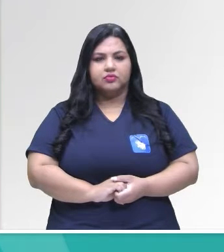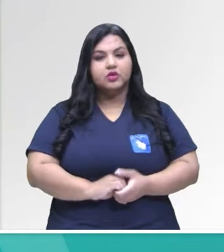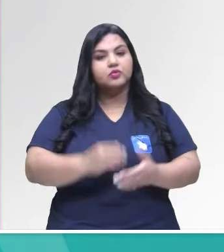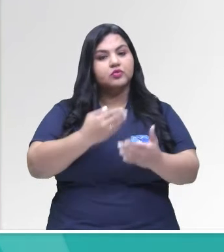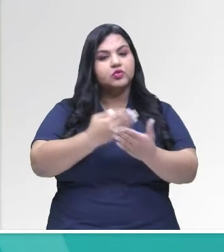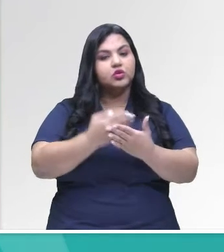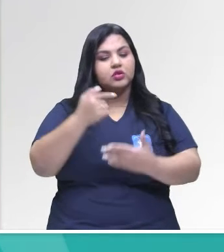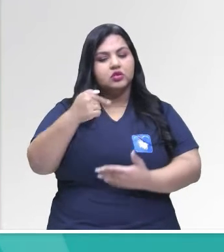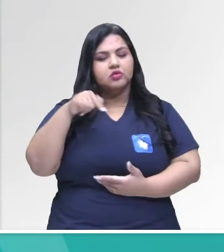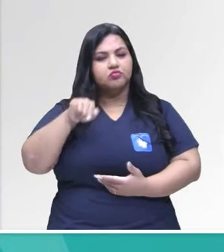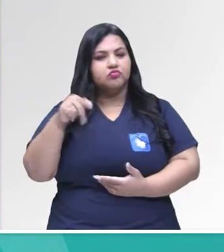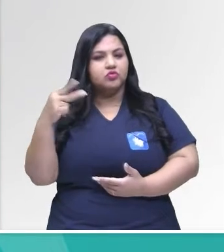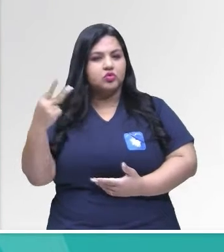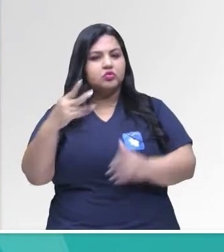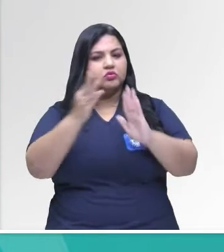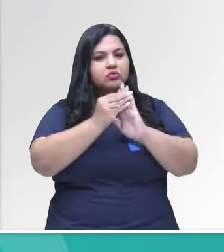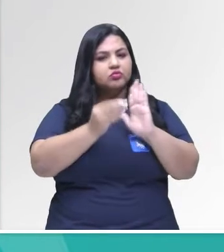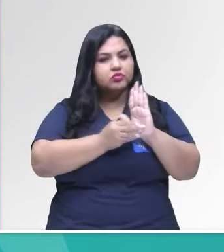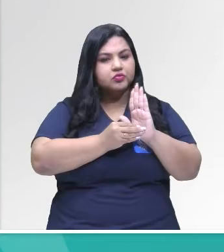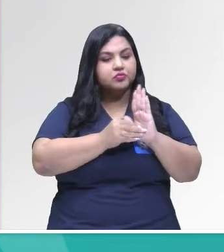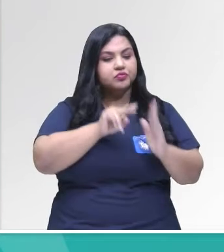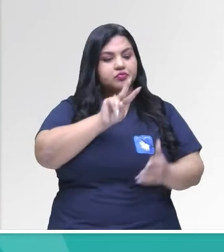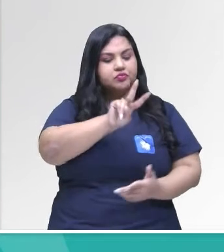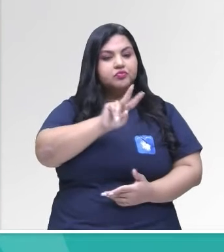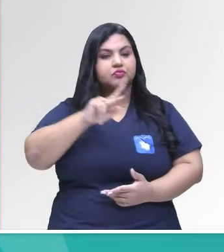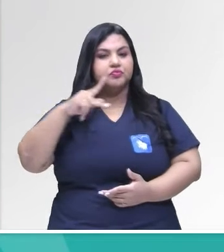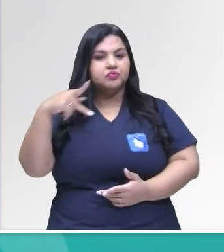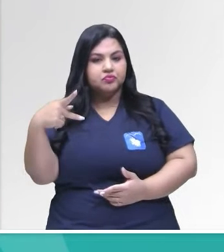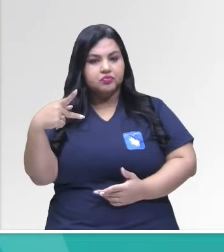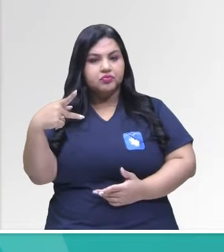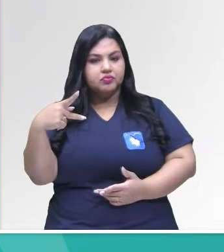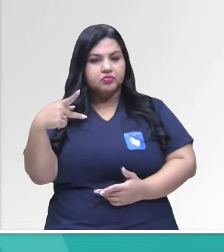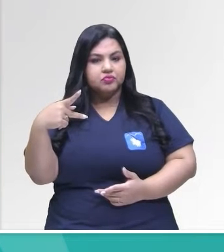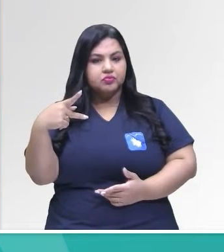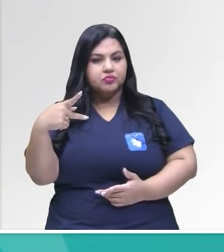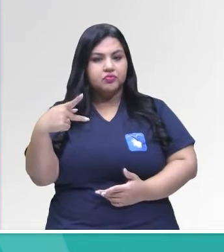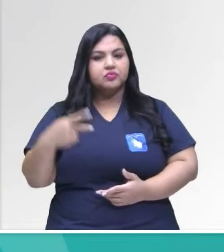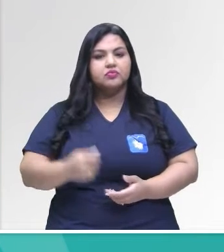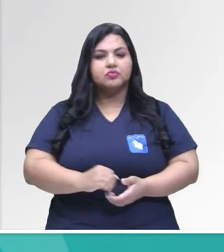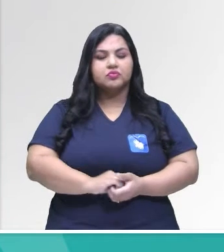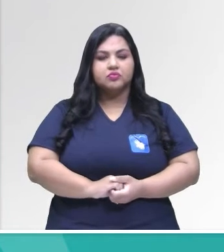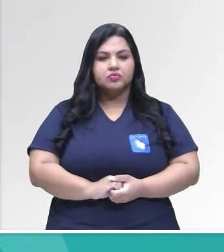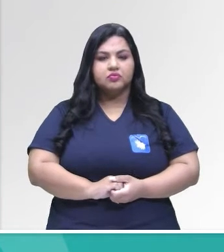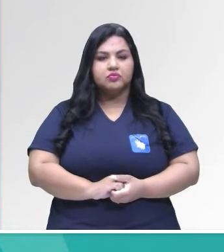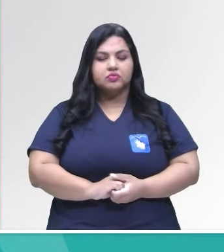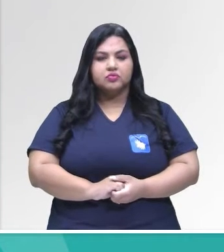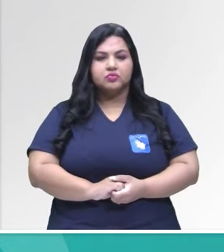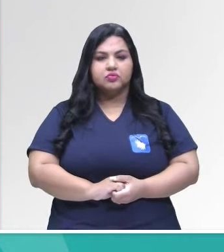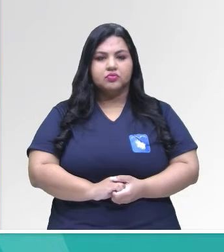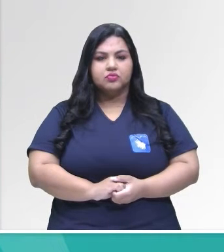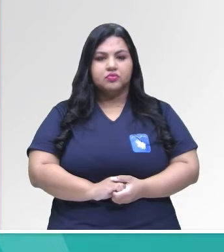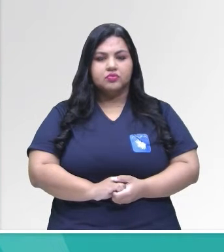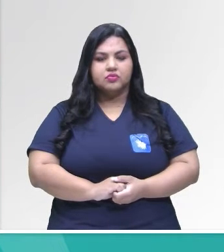Aula 7.2. Conteúdo: Passive Voice 2, Past Tense.